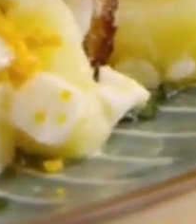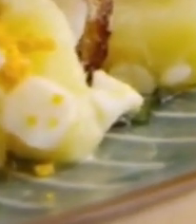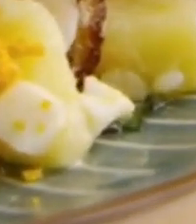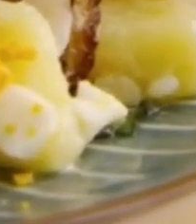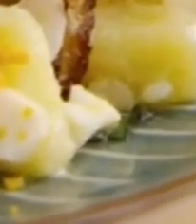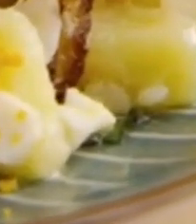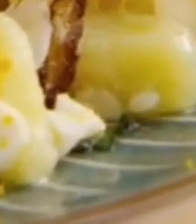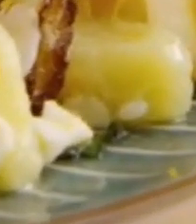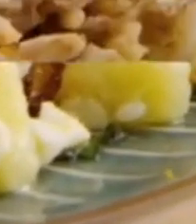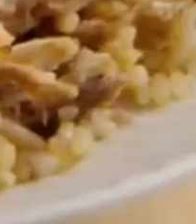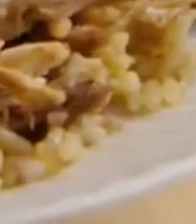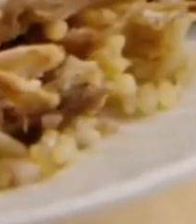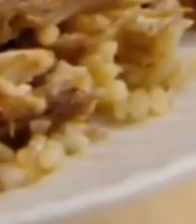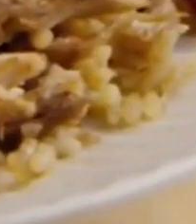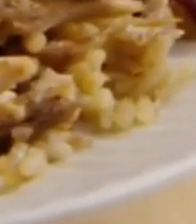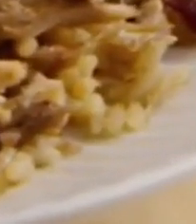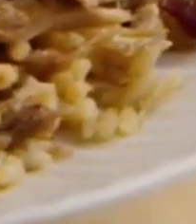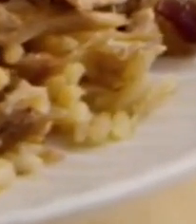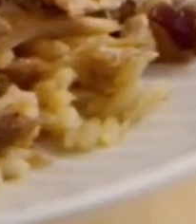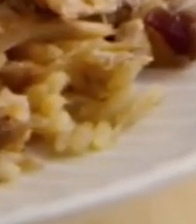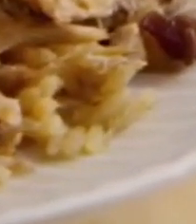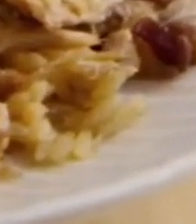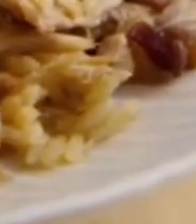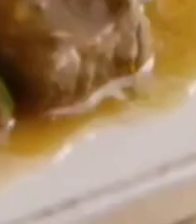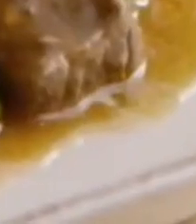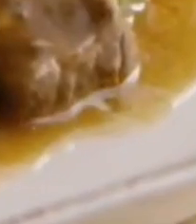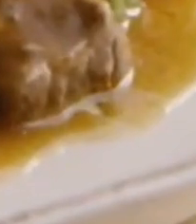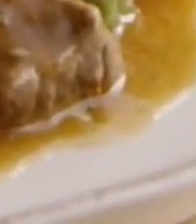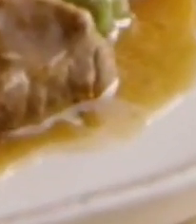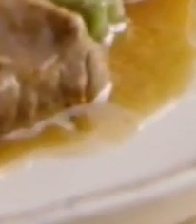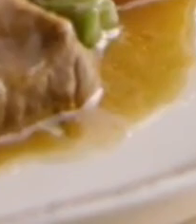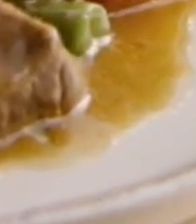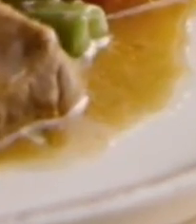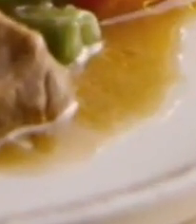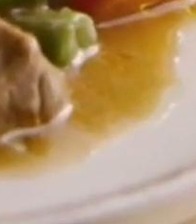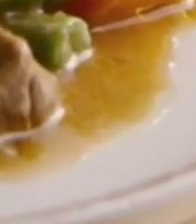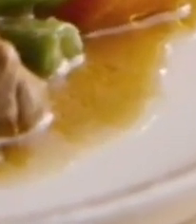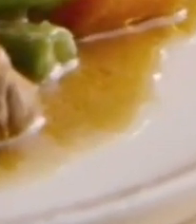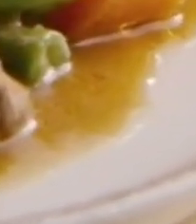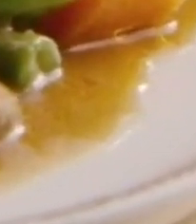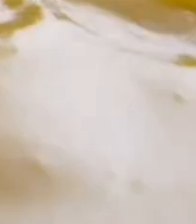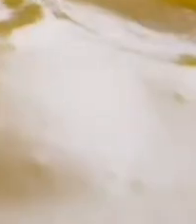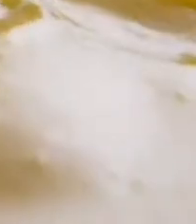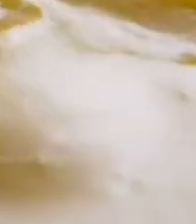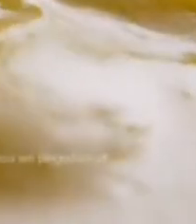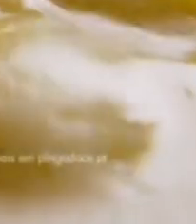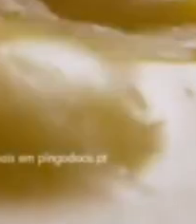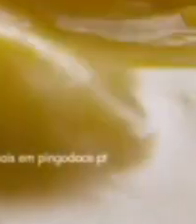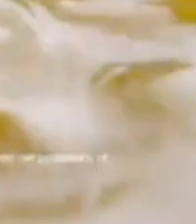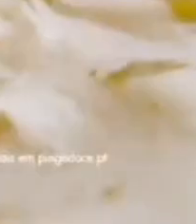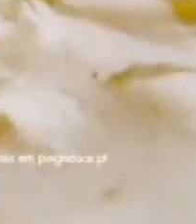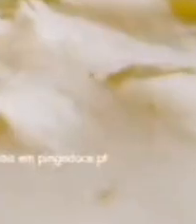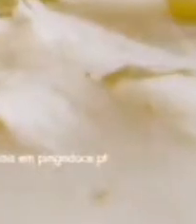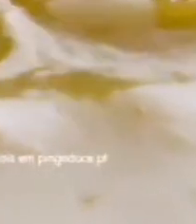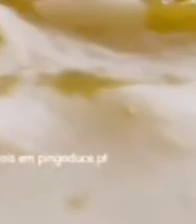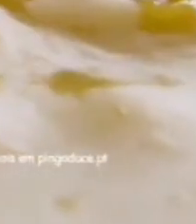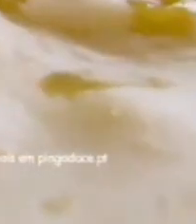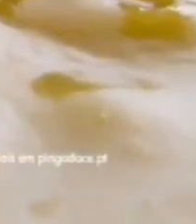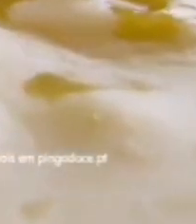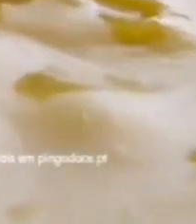conhece. É um gosto cozinhar para si sempre. E agora, mais do que nunca. E se preferir, também pode encomendar